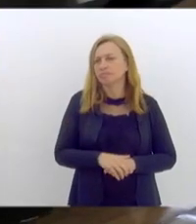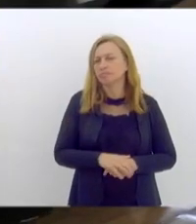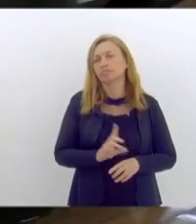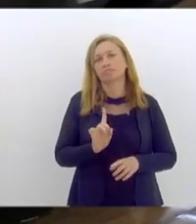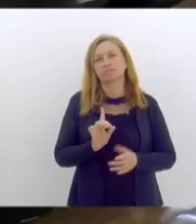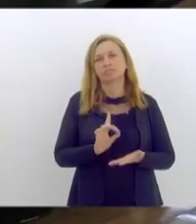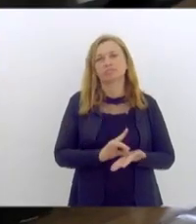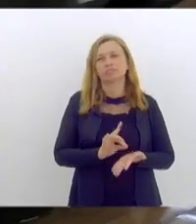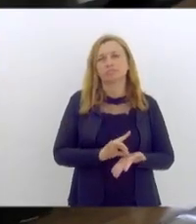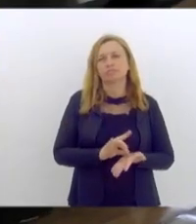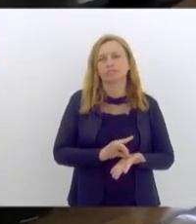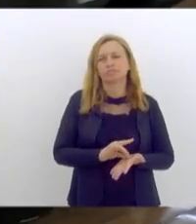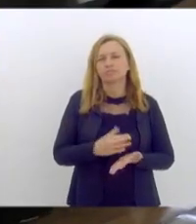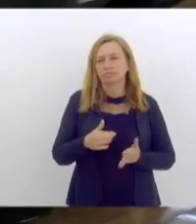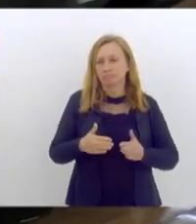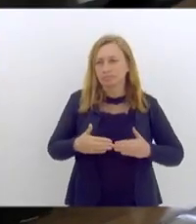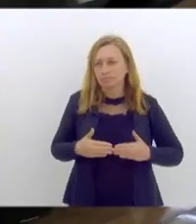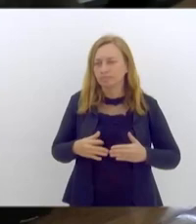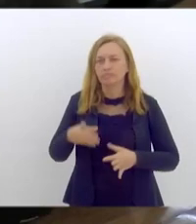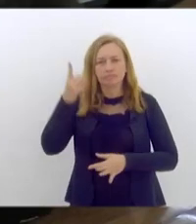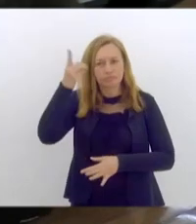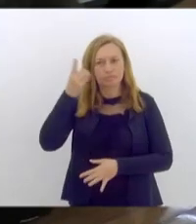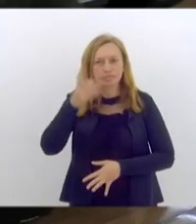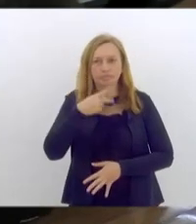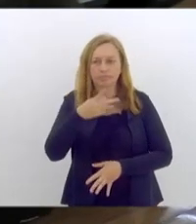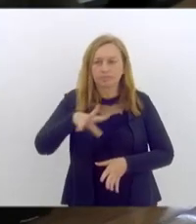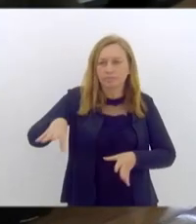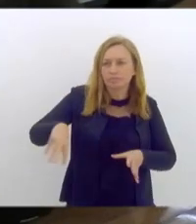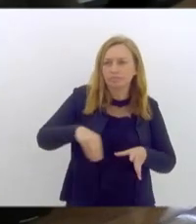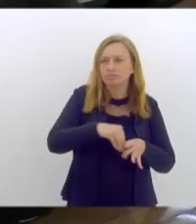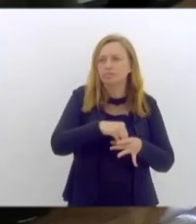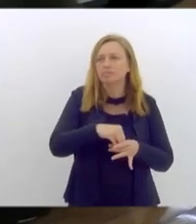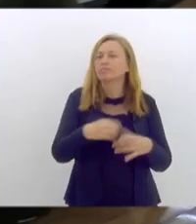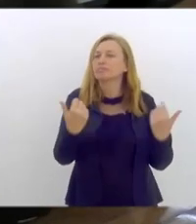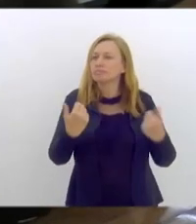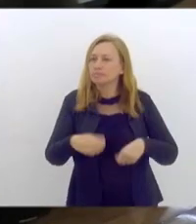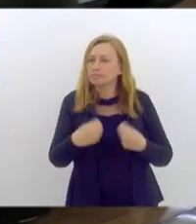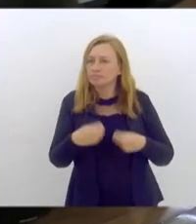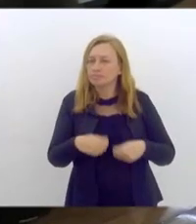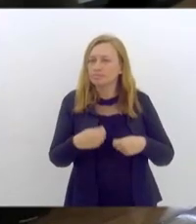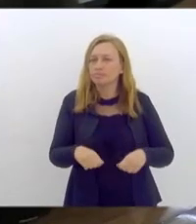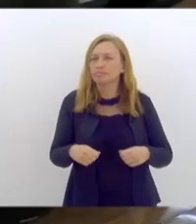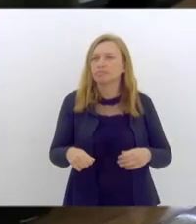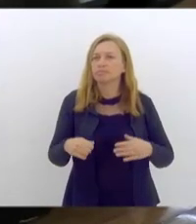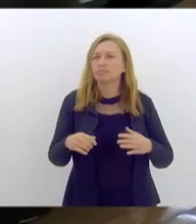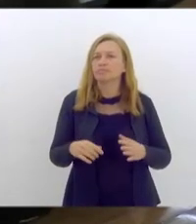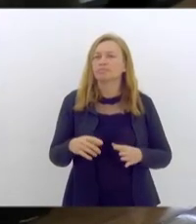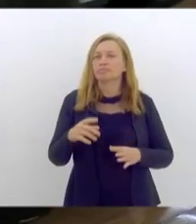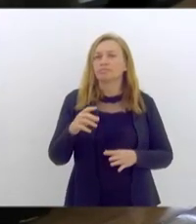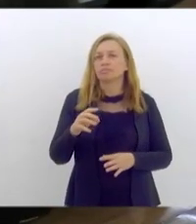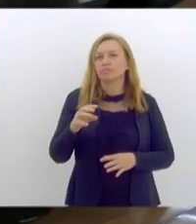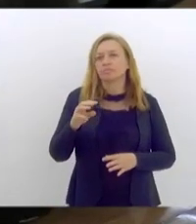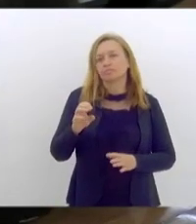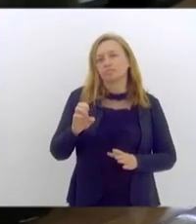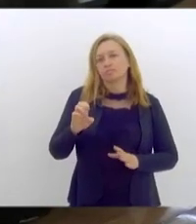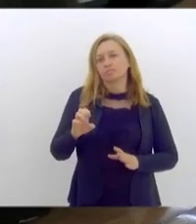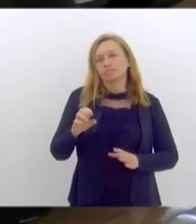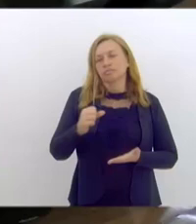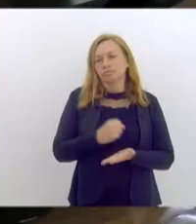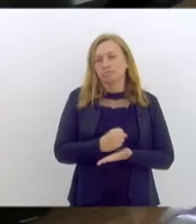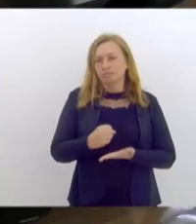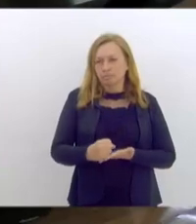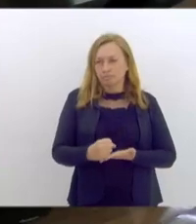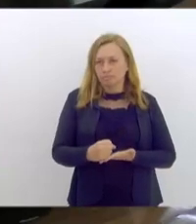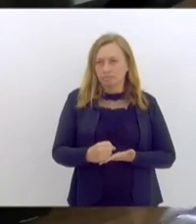verdade a inclusão foi a necessidade de celebração de termo aditivo aos contratos